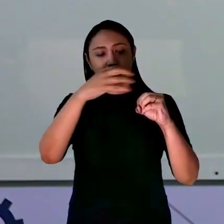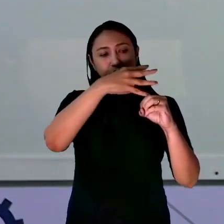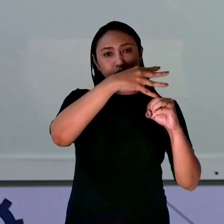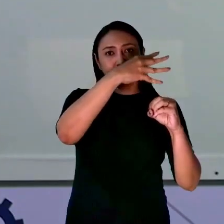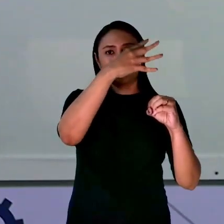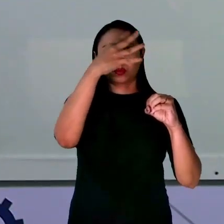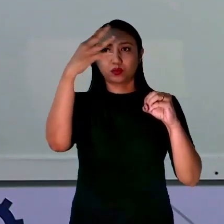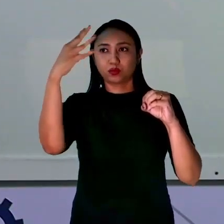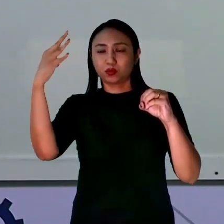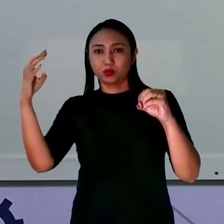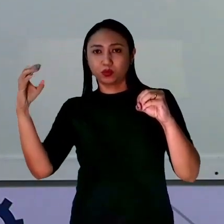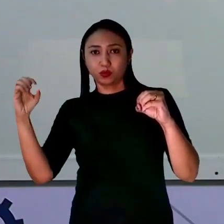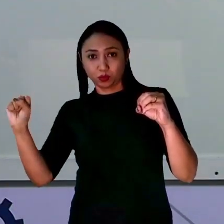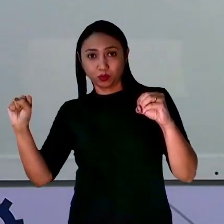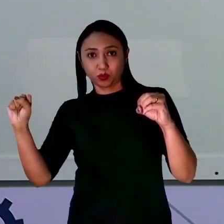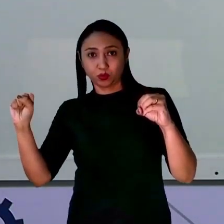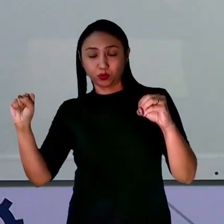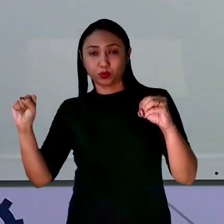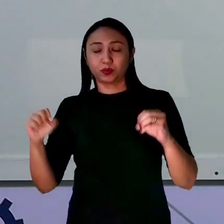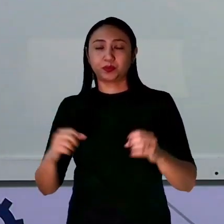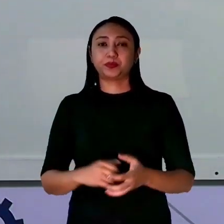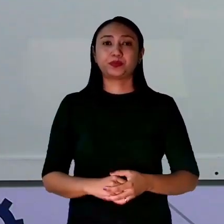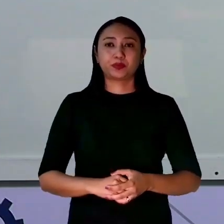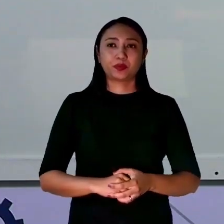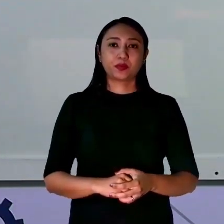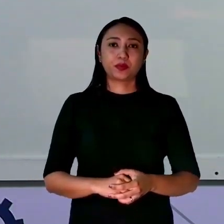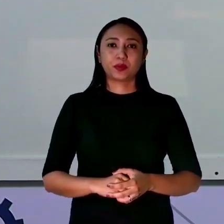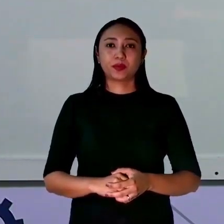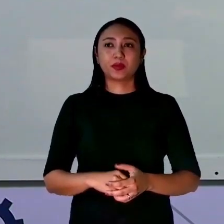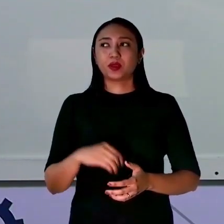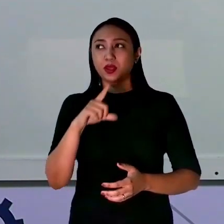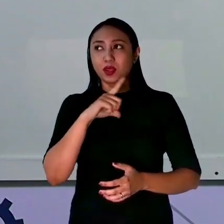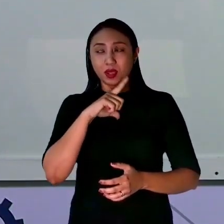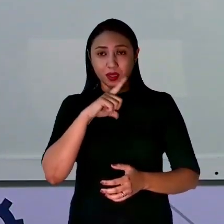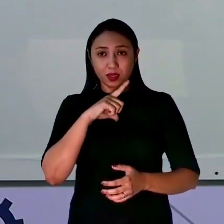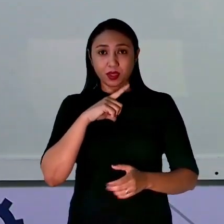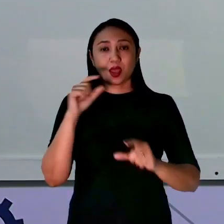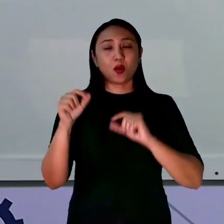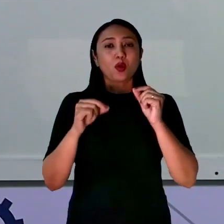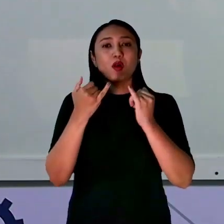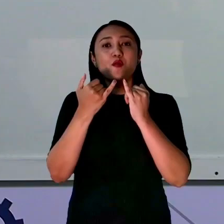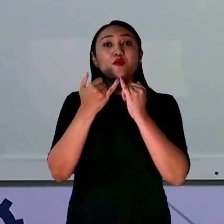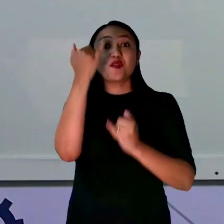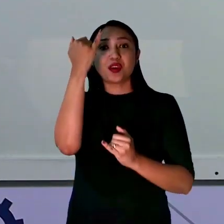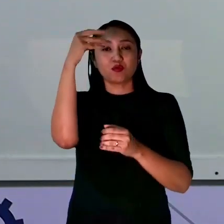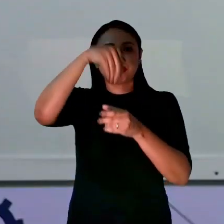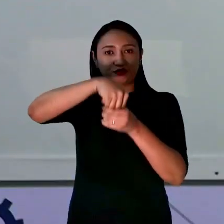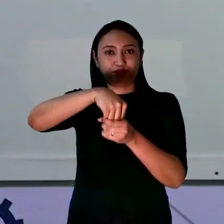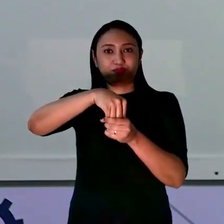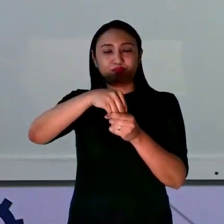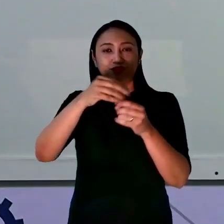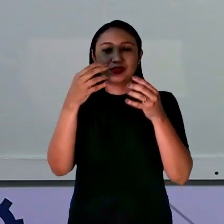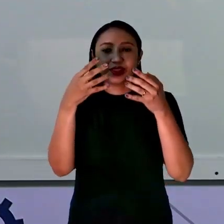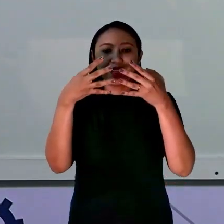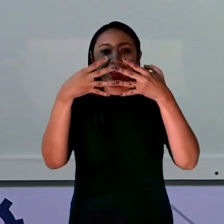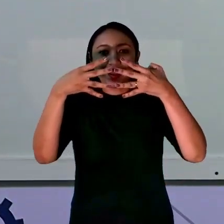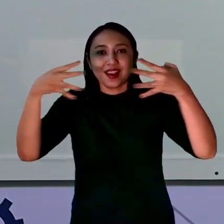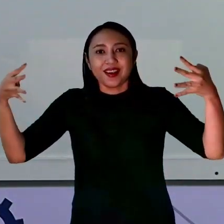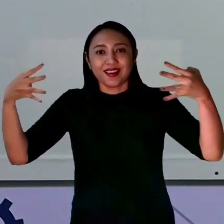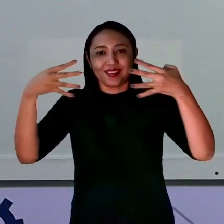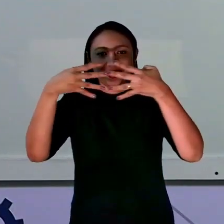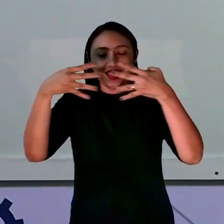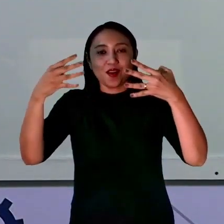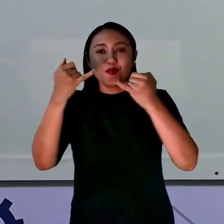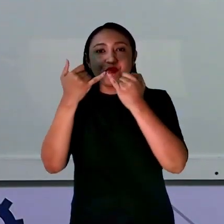assim, tá? Aí nesse ímã eu coloco um fio. Eu coloquei aqui um